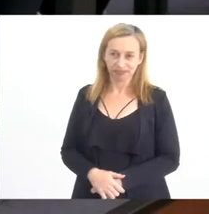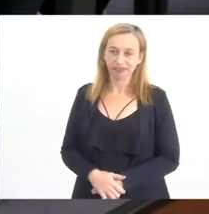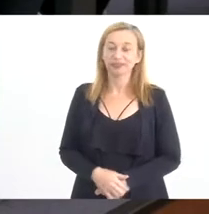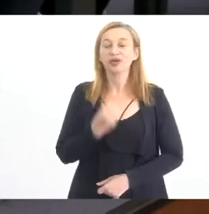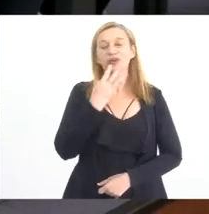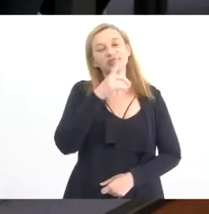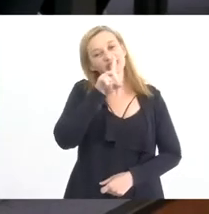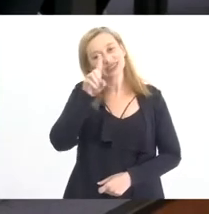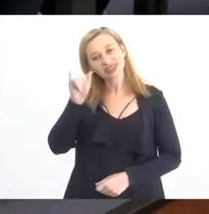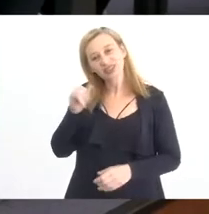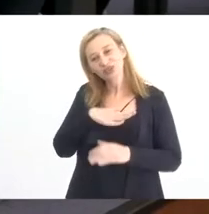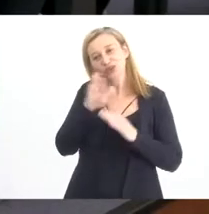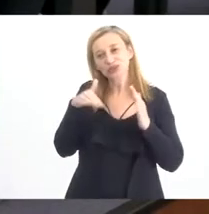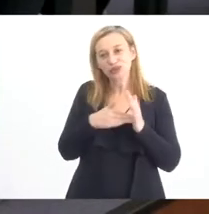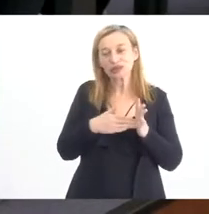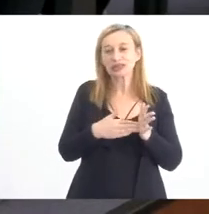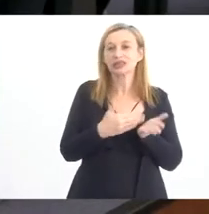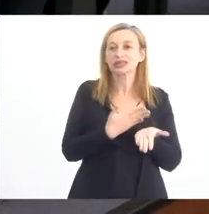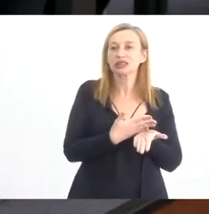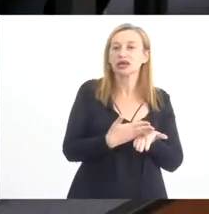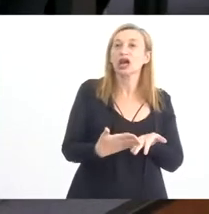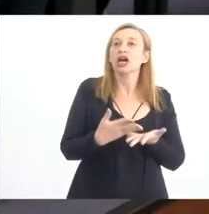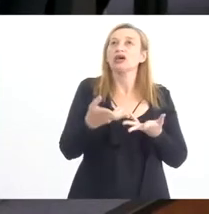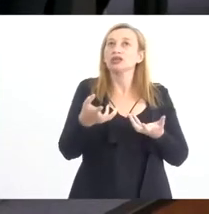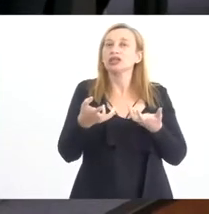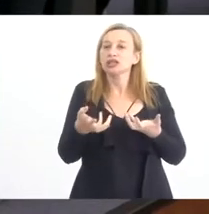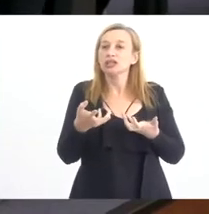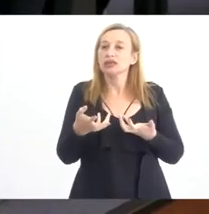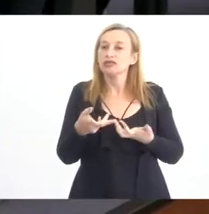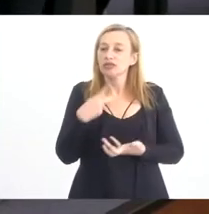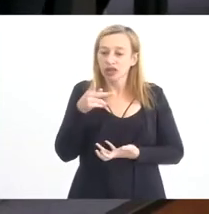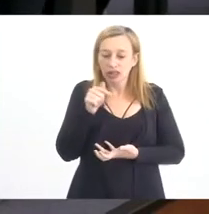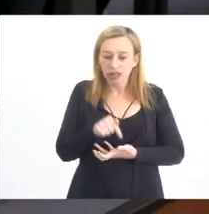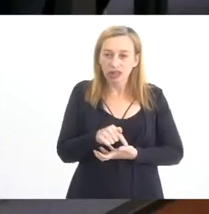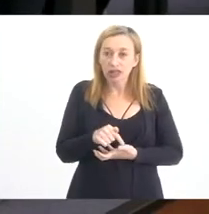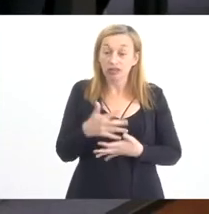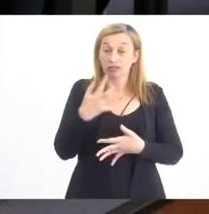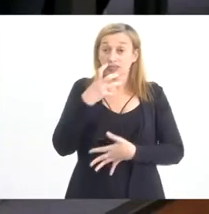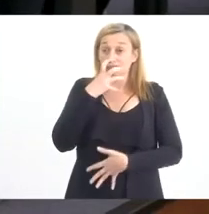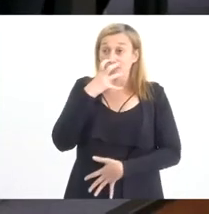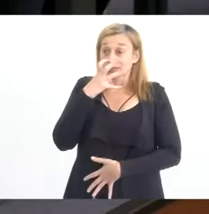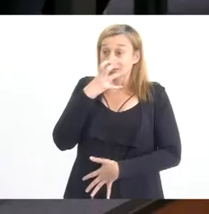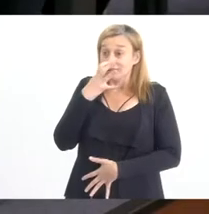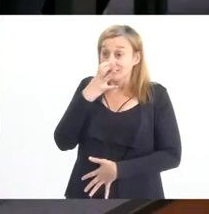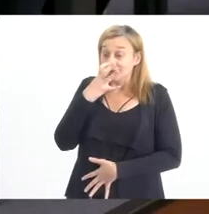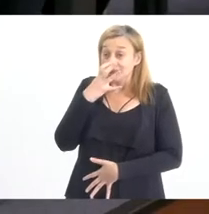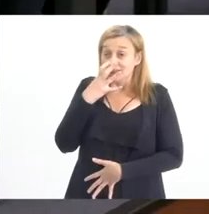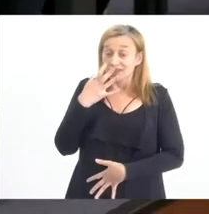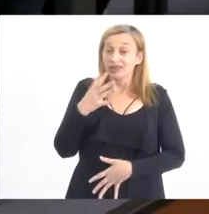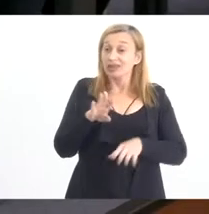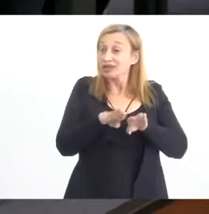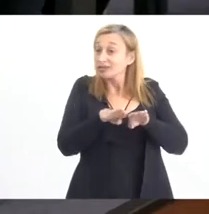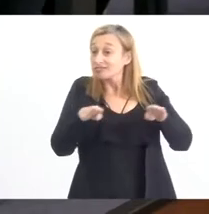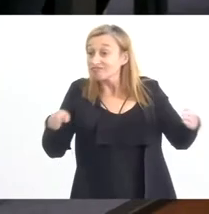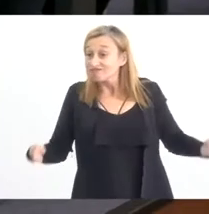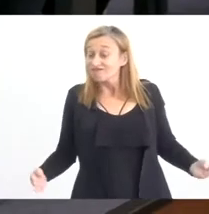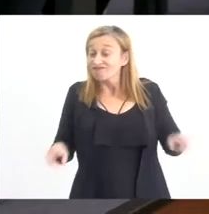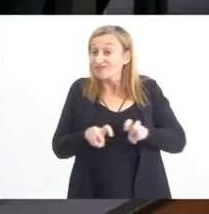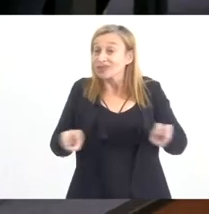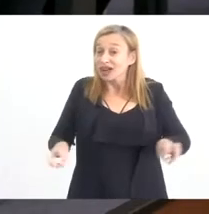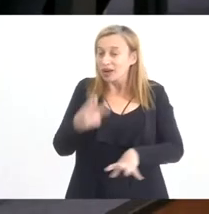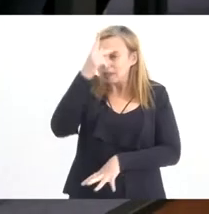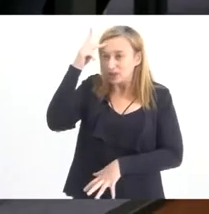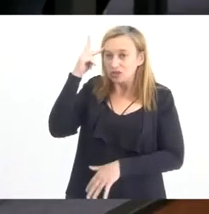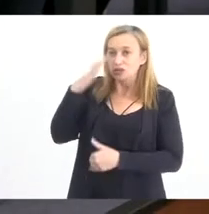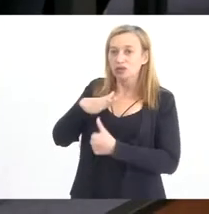Bom dia a todos. Inicialmente, queria consignar aqui minha admiração por esta dileta mesa, na pessoa do